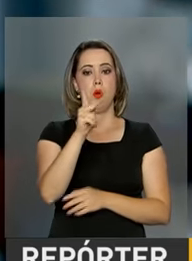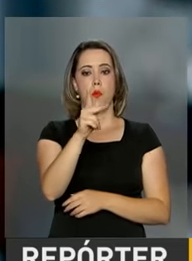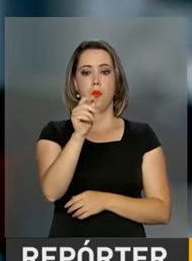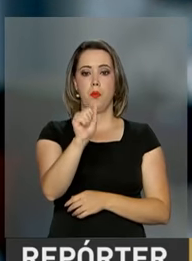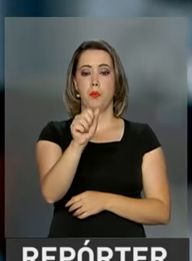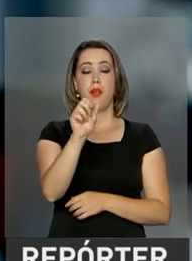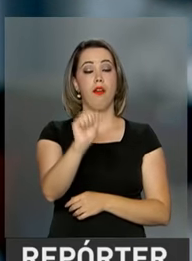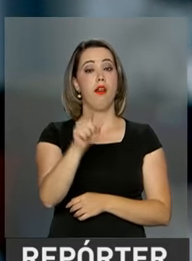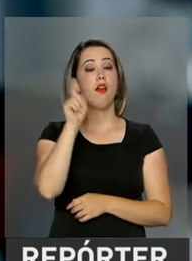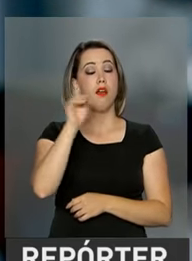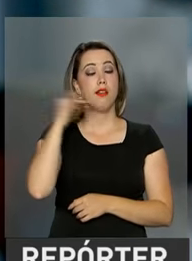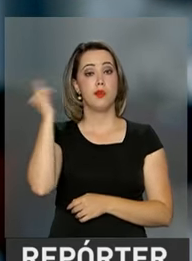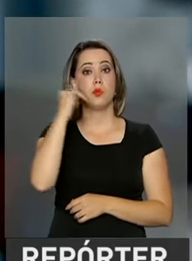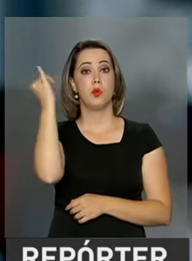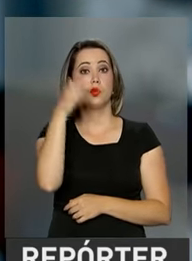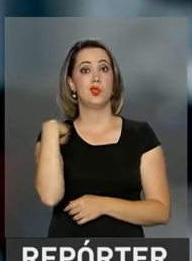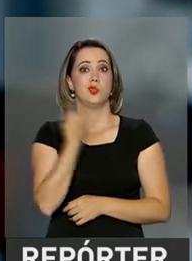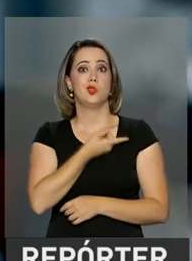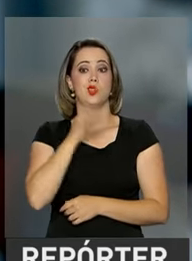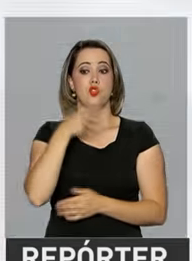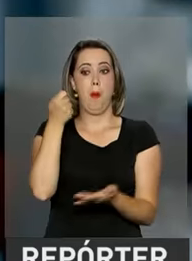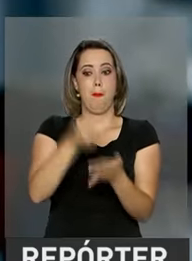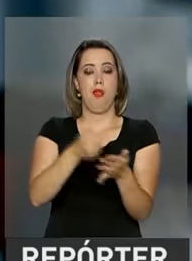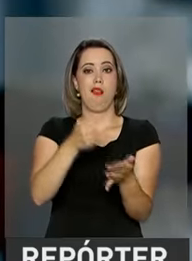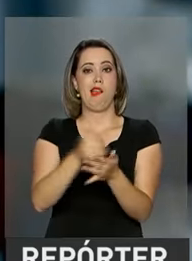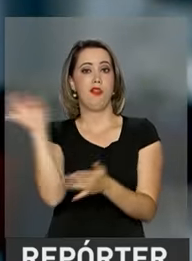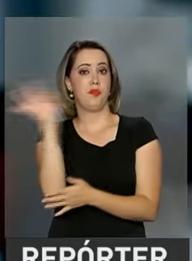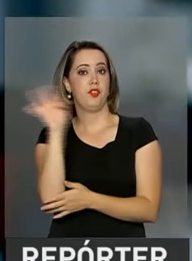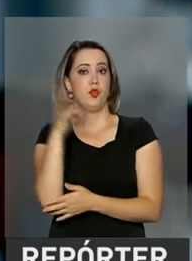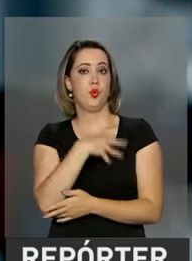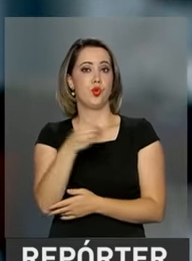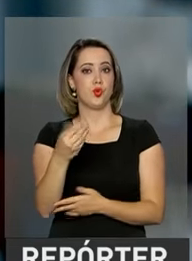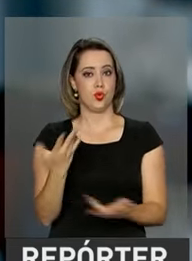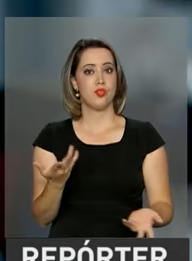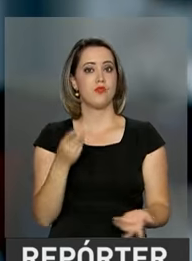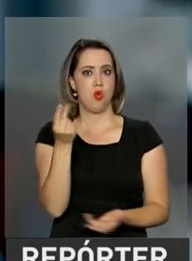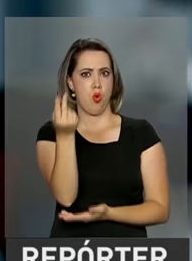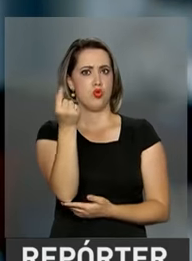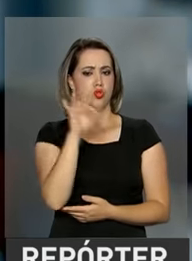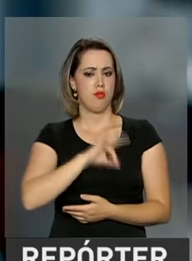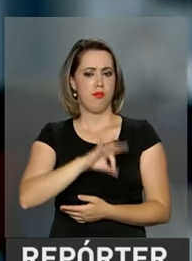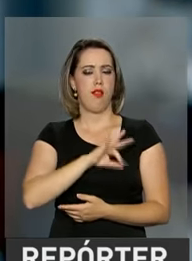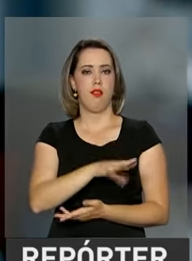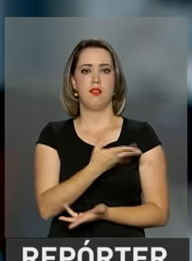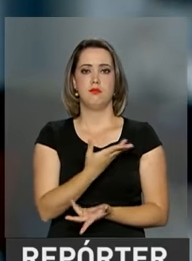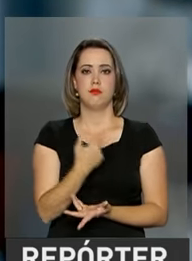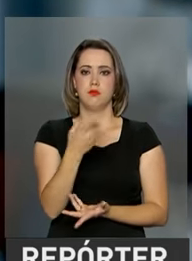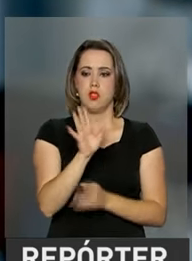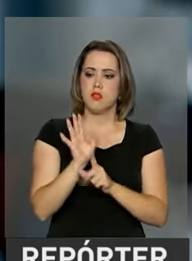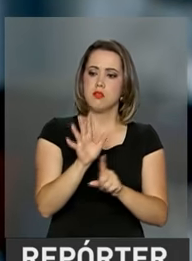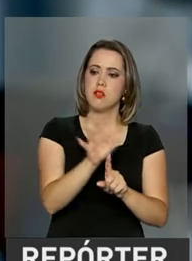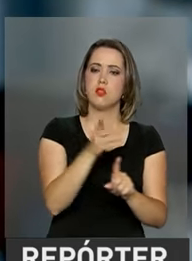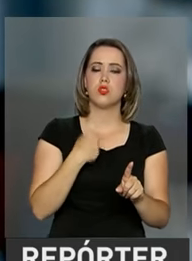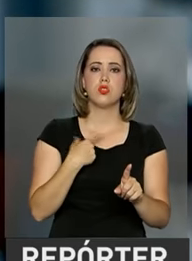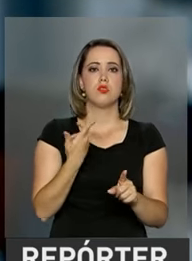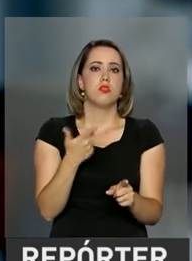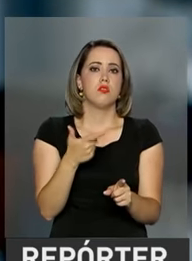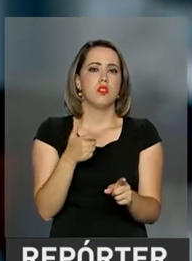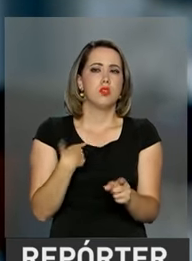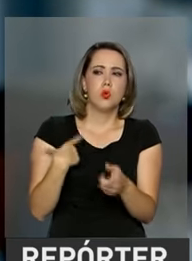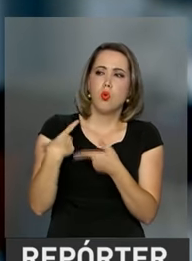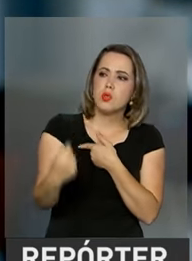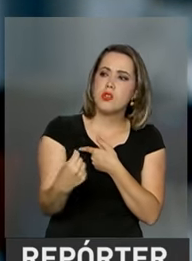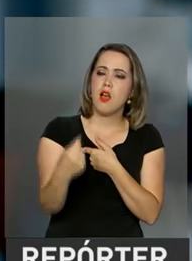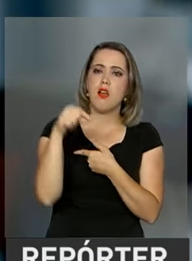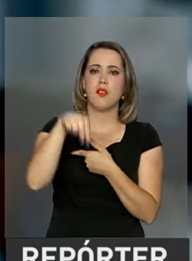pagamos faculdade de nossos filhos com o dinheiro do PAA. Ajudou bastante e incentiva eles a não sair do sítio